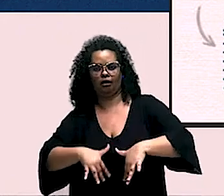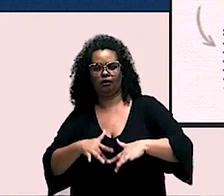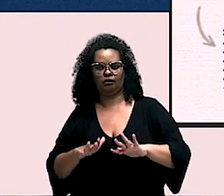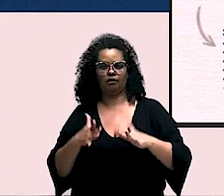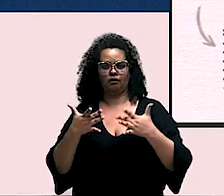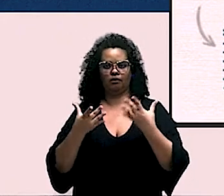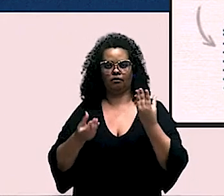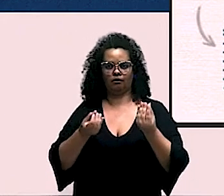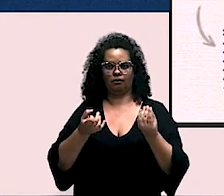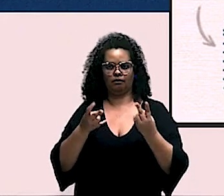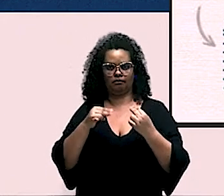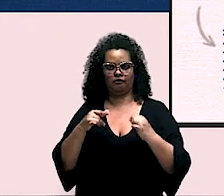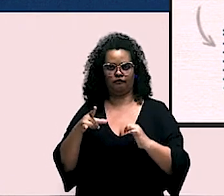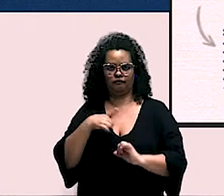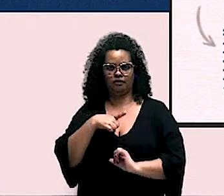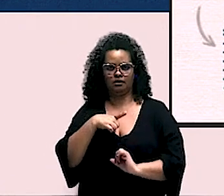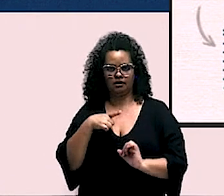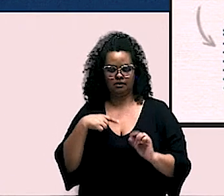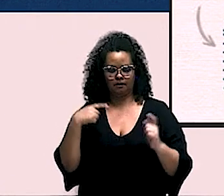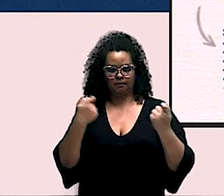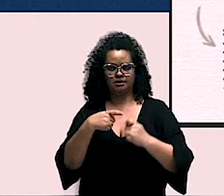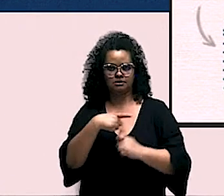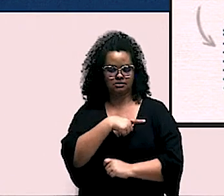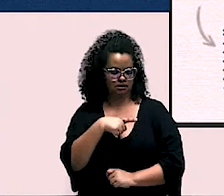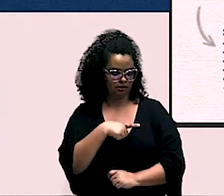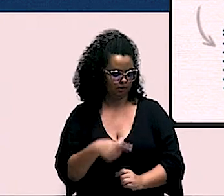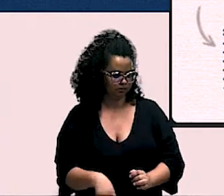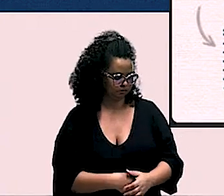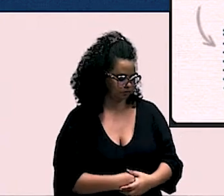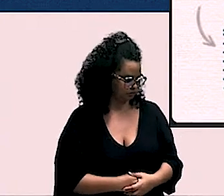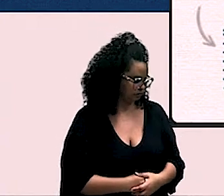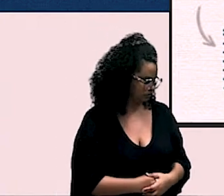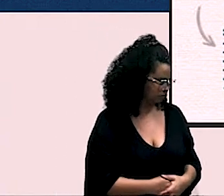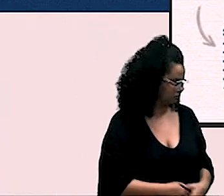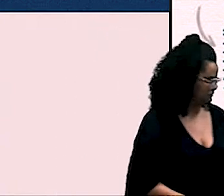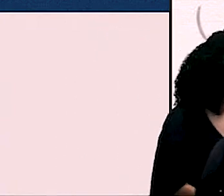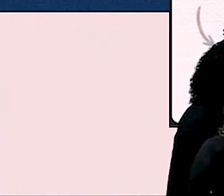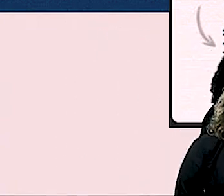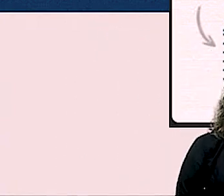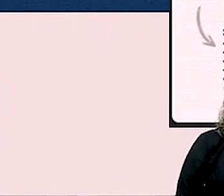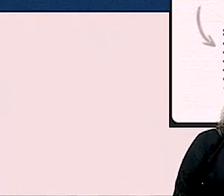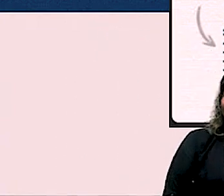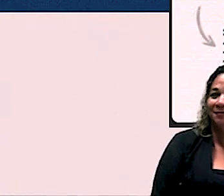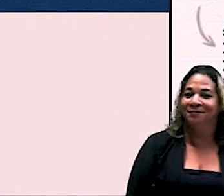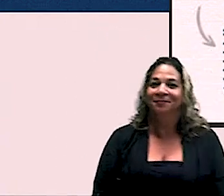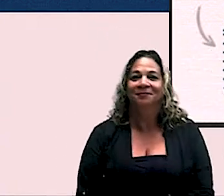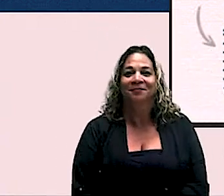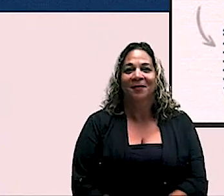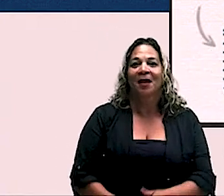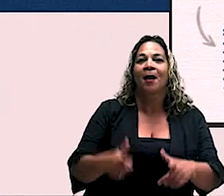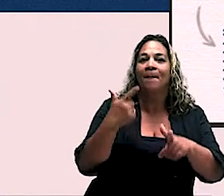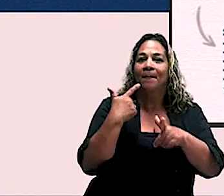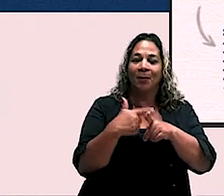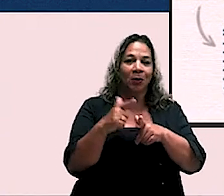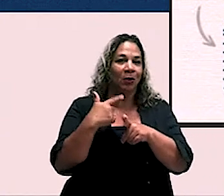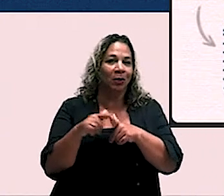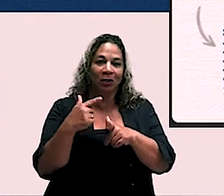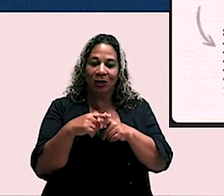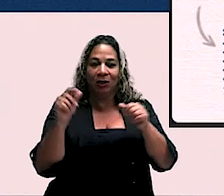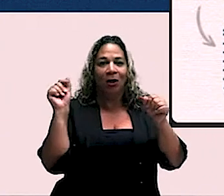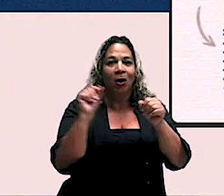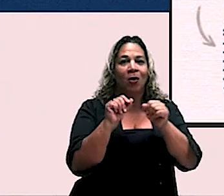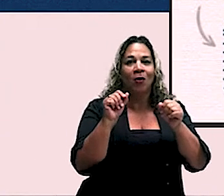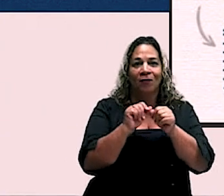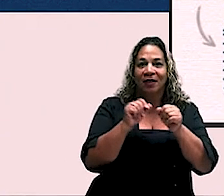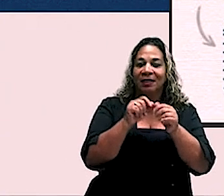mínimos que são necessários durante um pré-natal de boa qualidade, existiu ali problemas, né, da não realização de pelo menos um ou